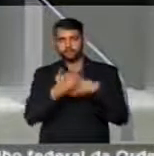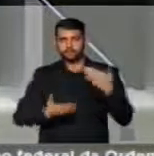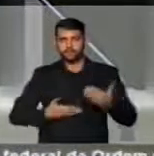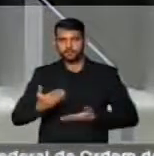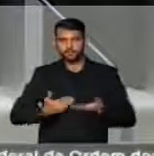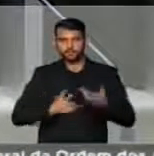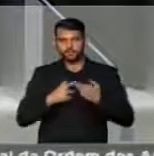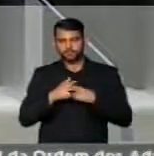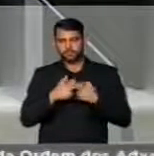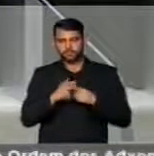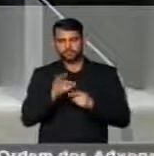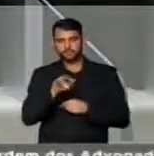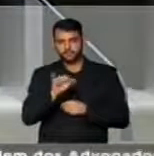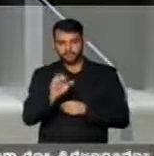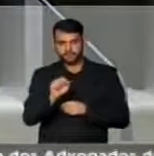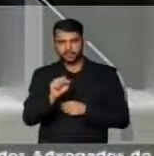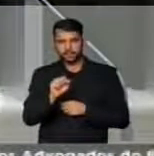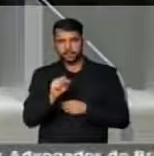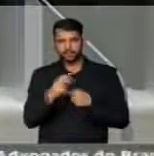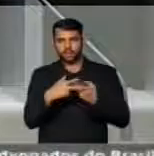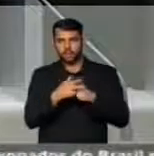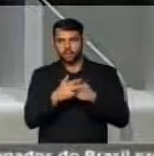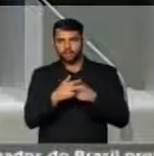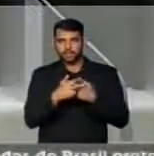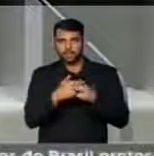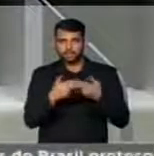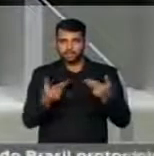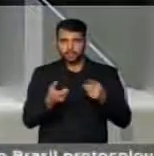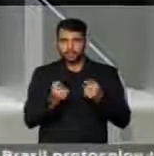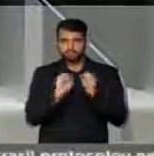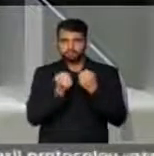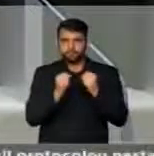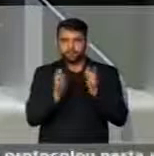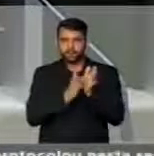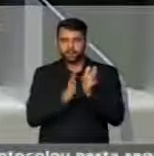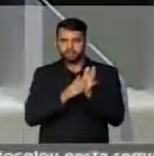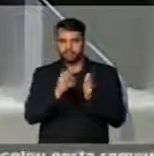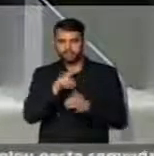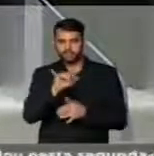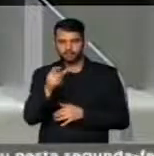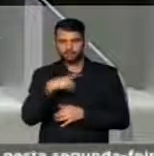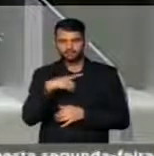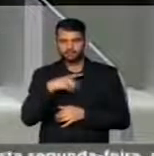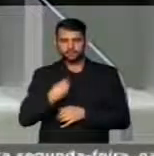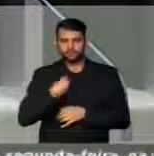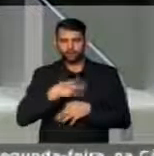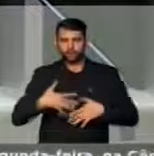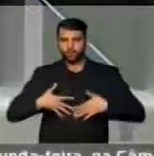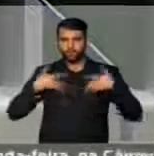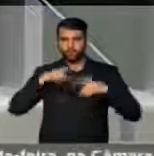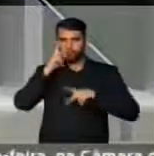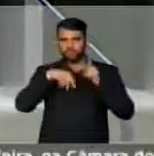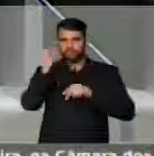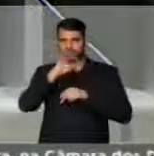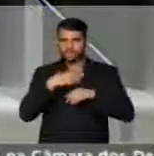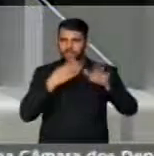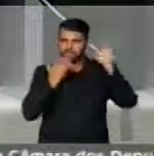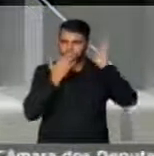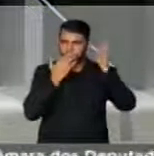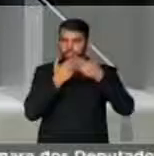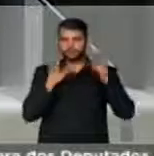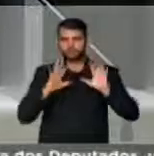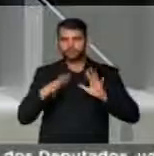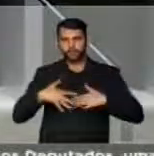Serviço de Medicina Física e Reabilitação. Parabéns, Silvia. Você orgulha os brasileiros